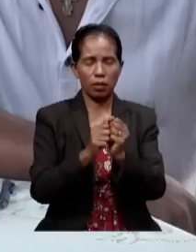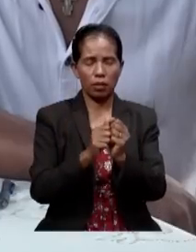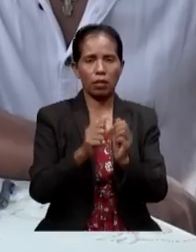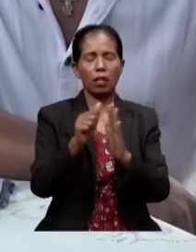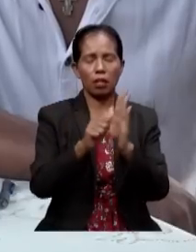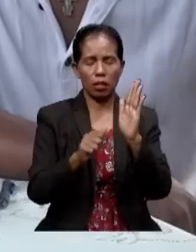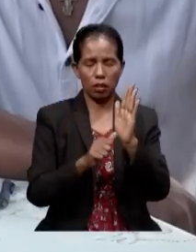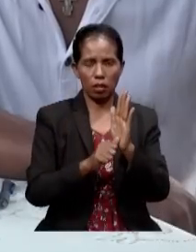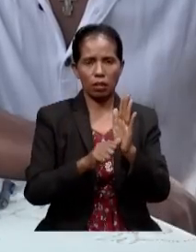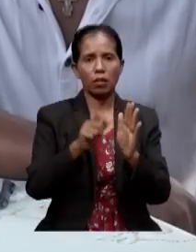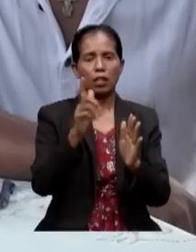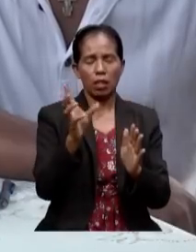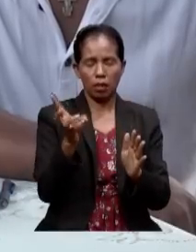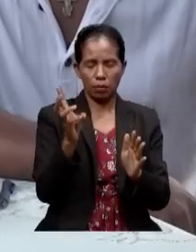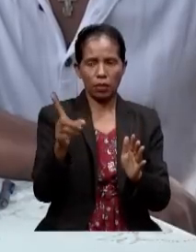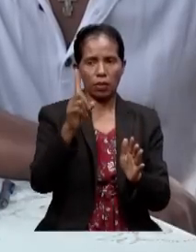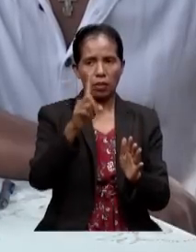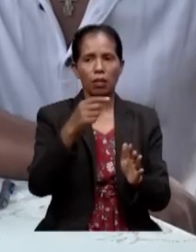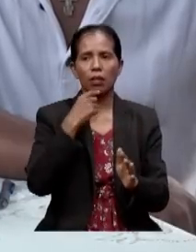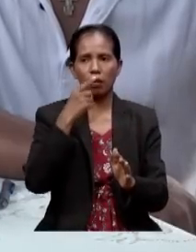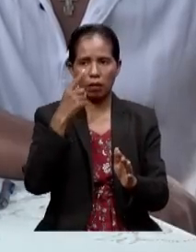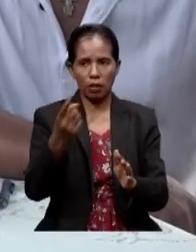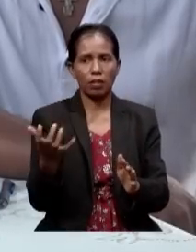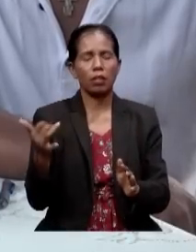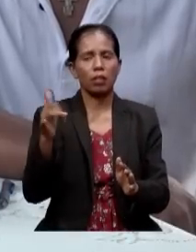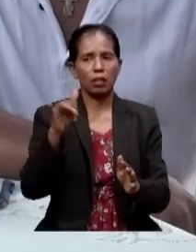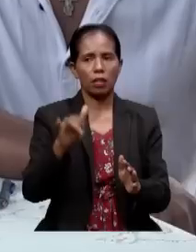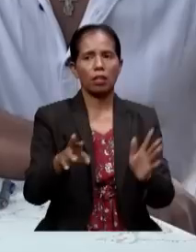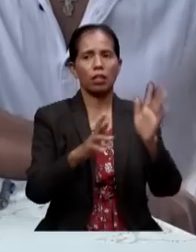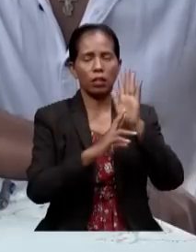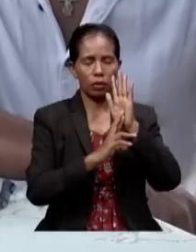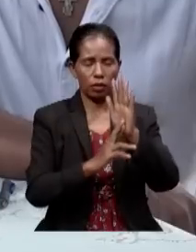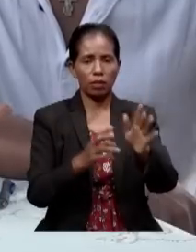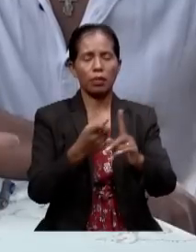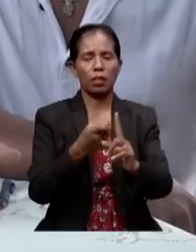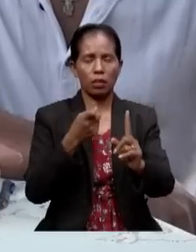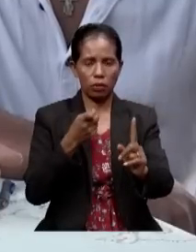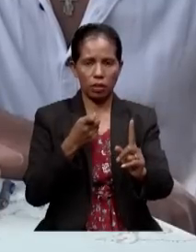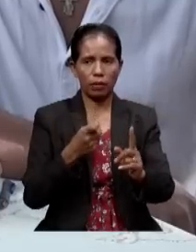Código Proceso Penal, reconhece kata sira representante husi